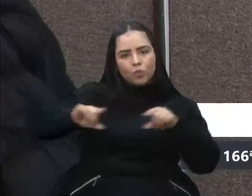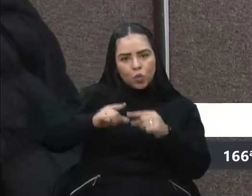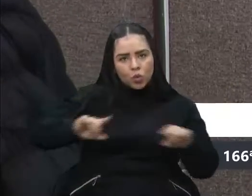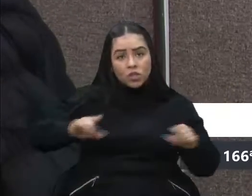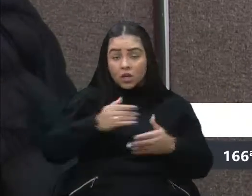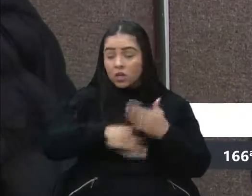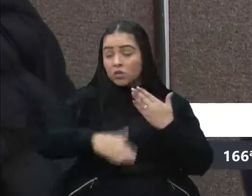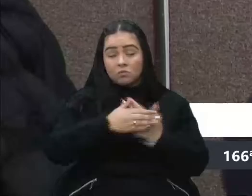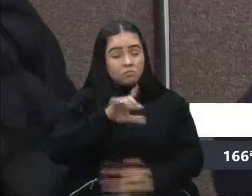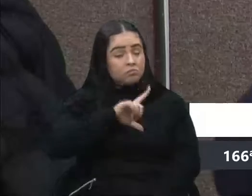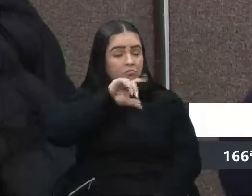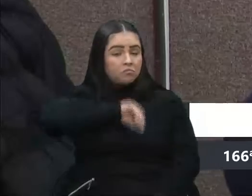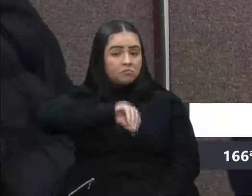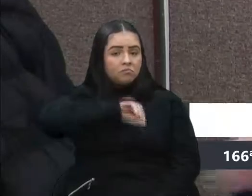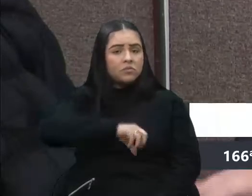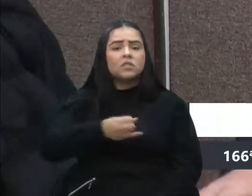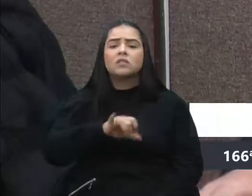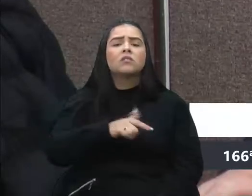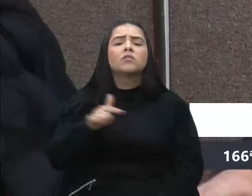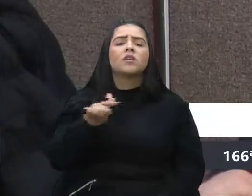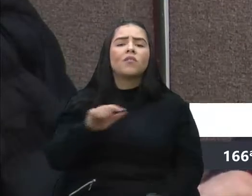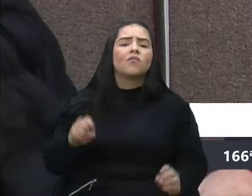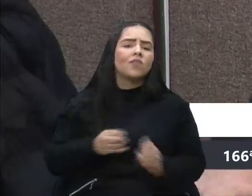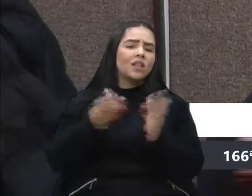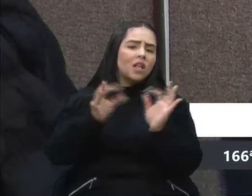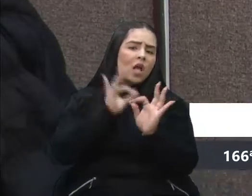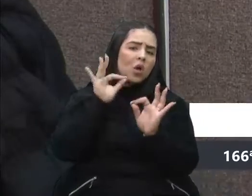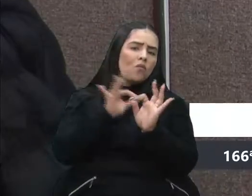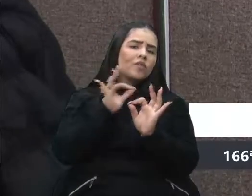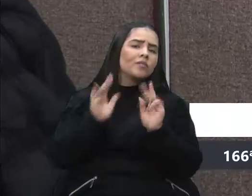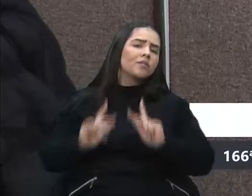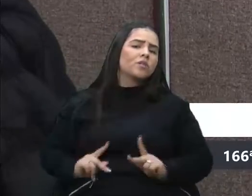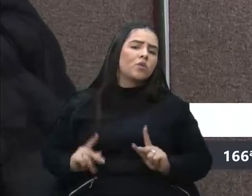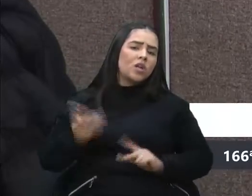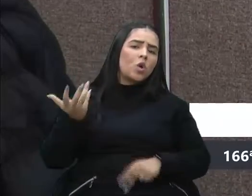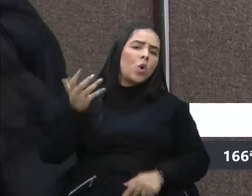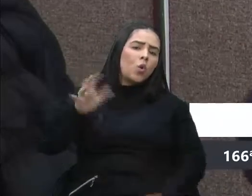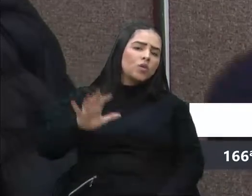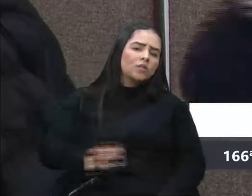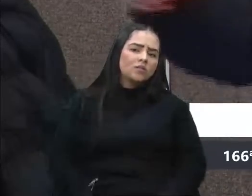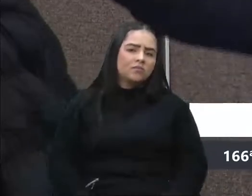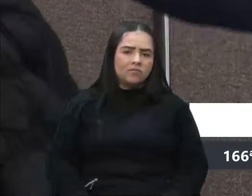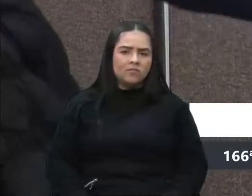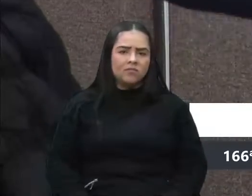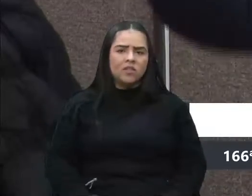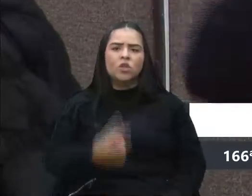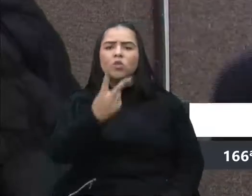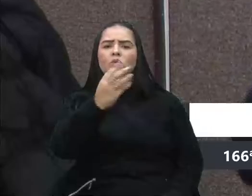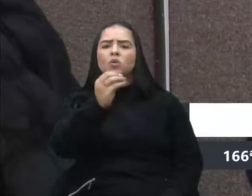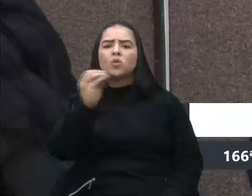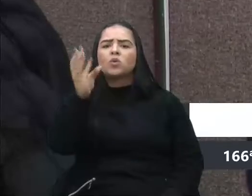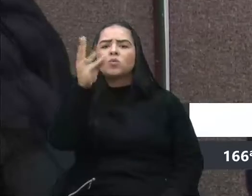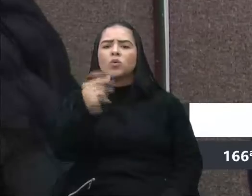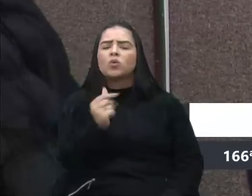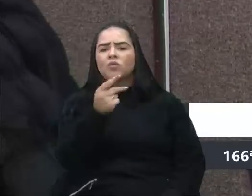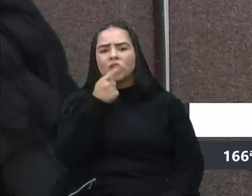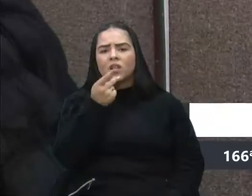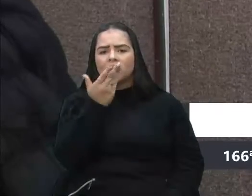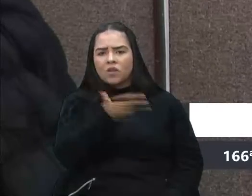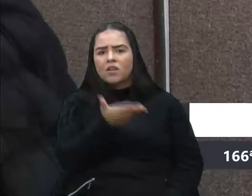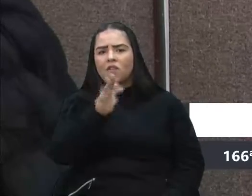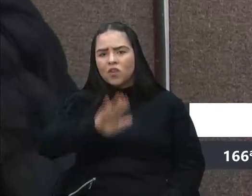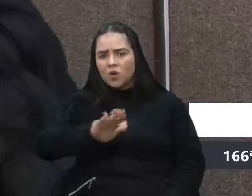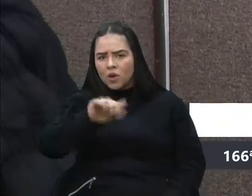recebeu. E se não tivesse a festa da uva aqui, que muita gente era contra, os 200 milhões que foi comentado com ele, que ficou